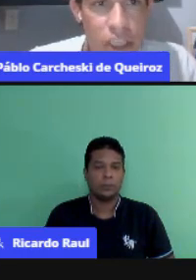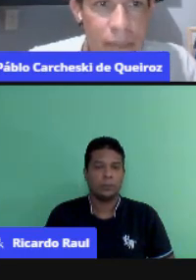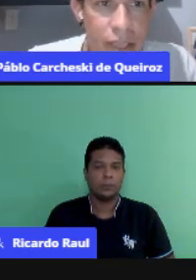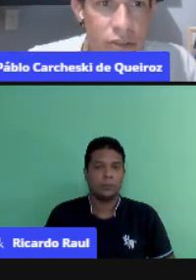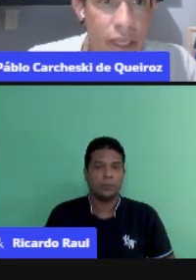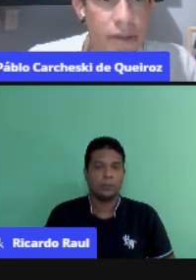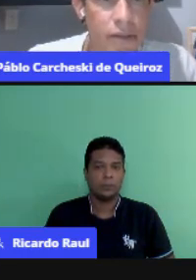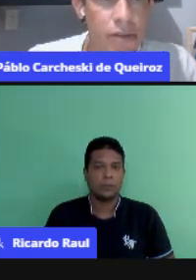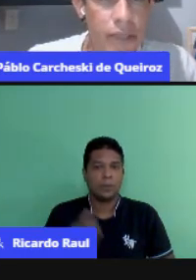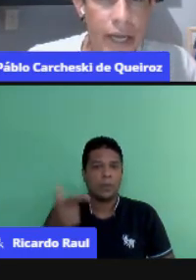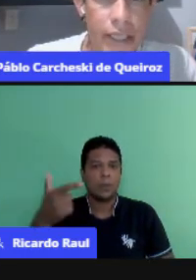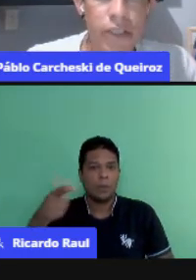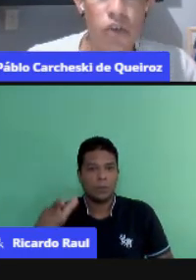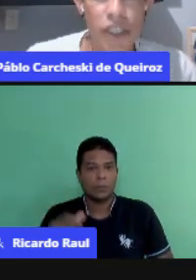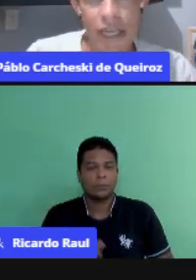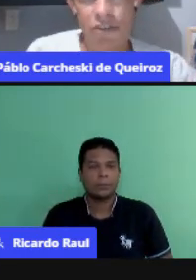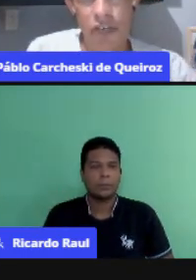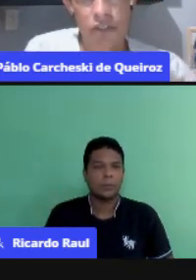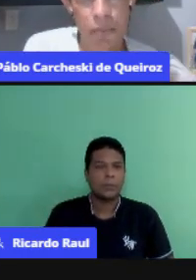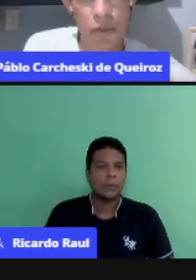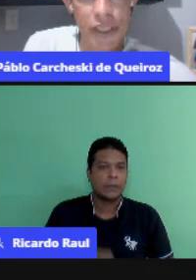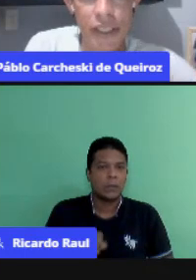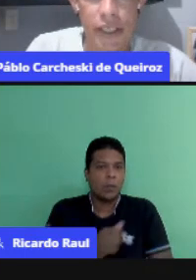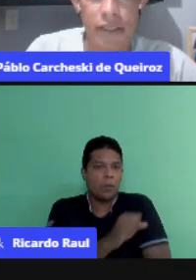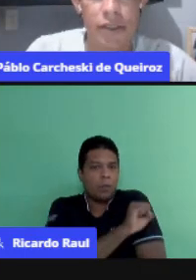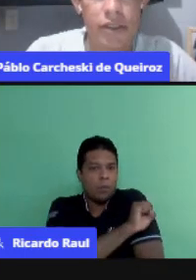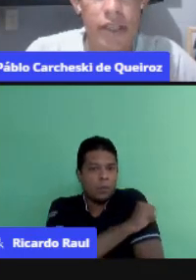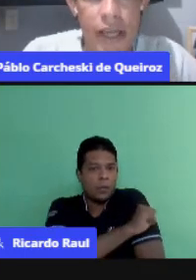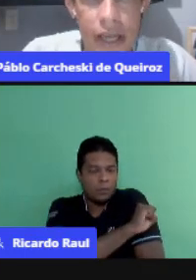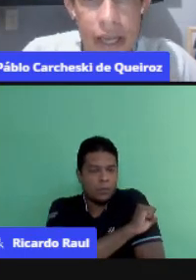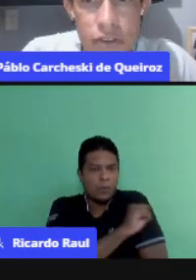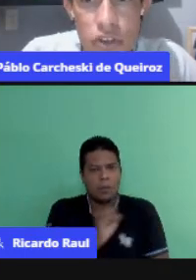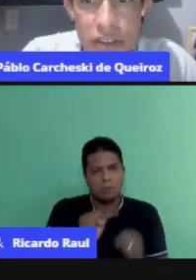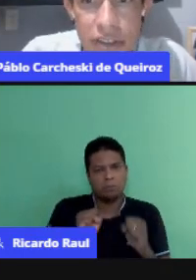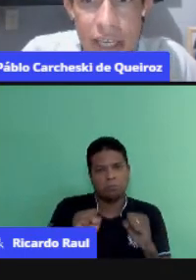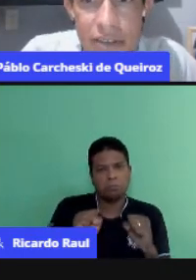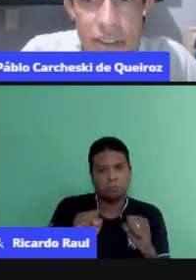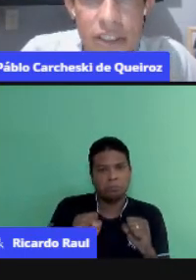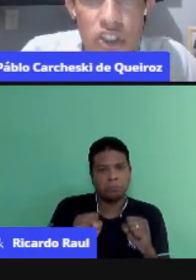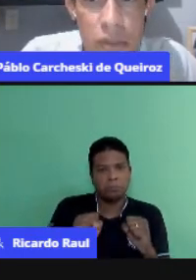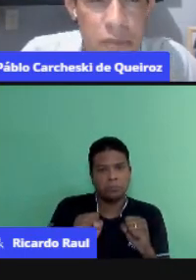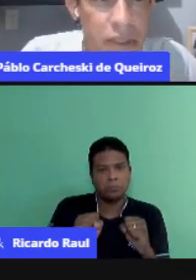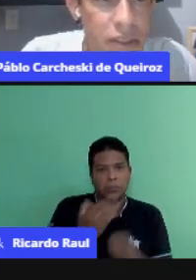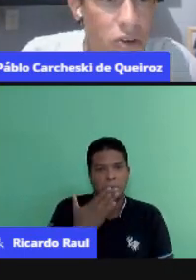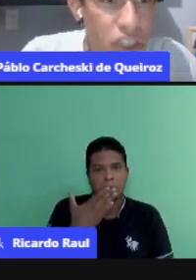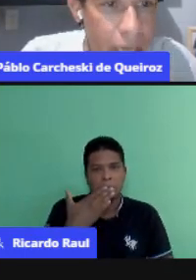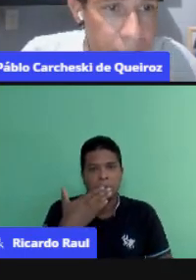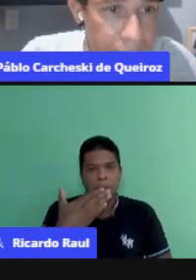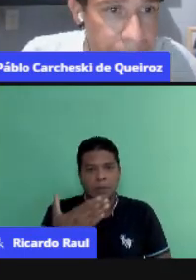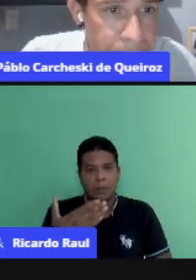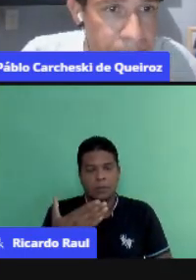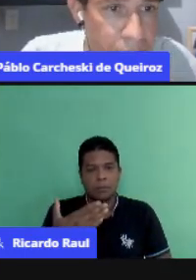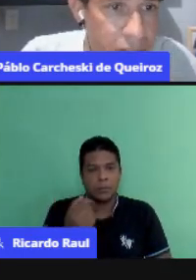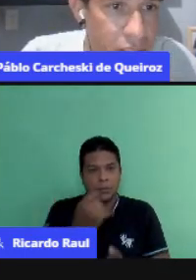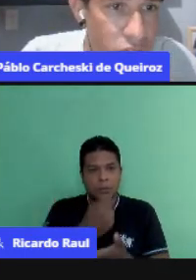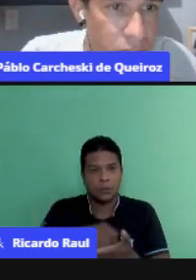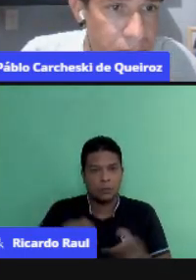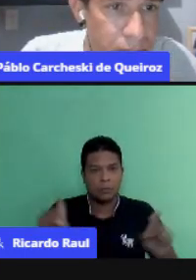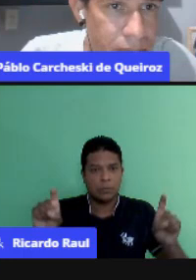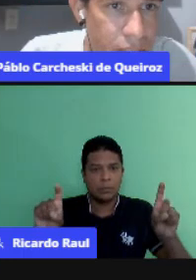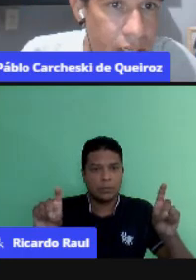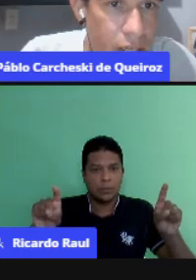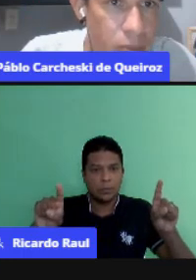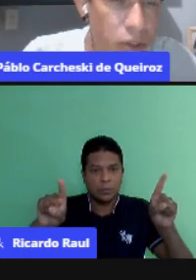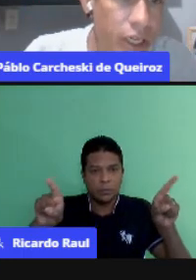Outros questionamentos, né? Será que no 8º ano já poderia solicitar a escrita de uma expressão algébrica para esse